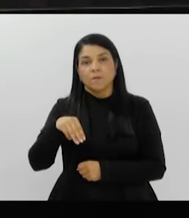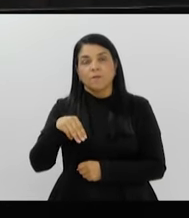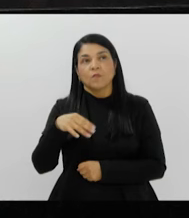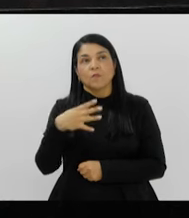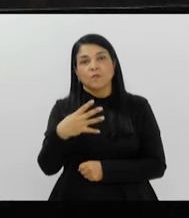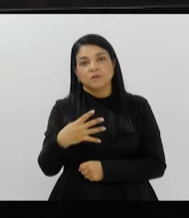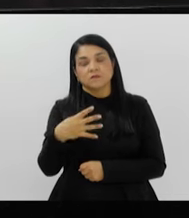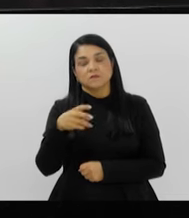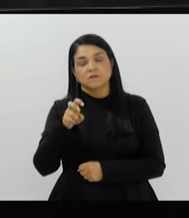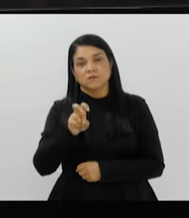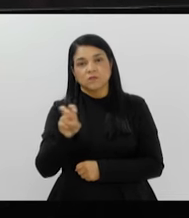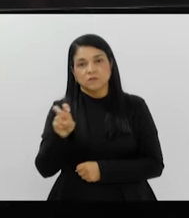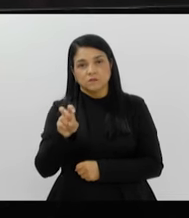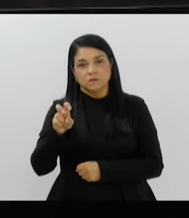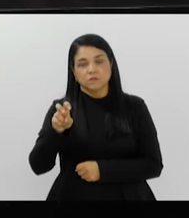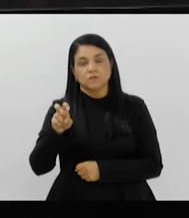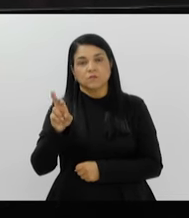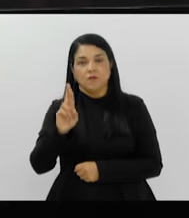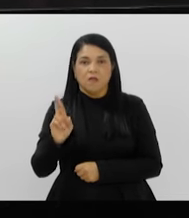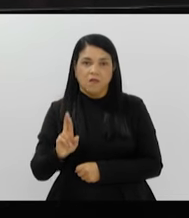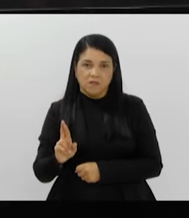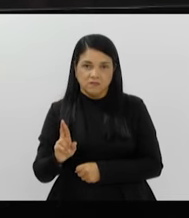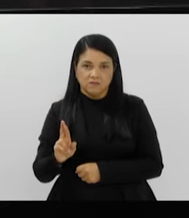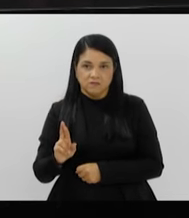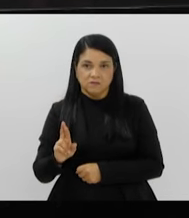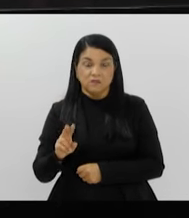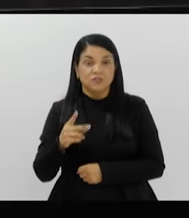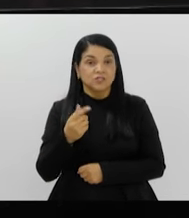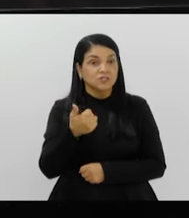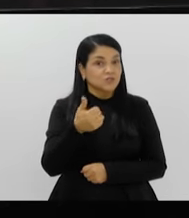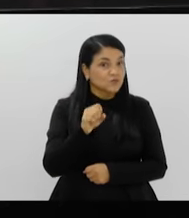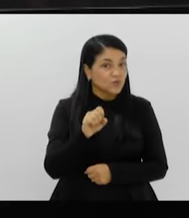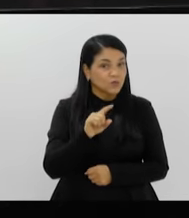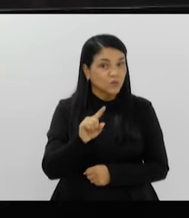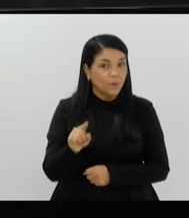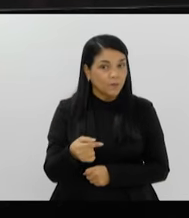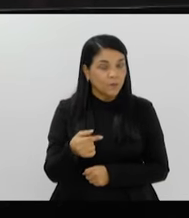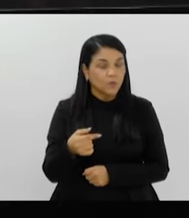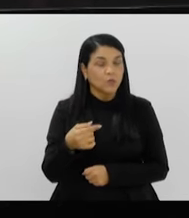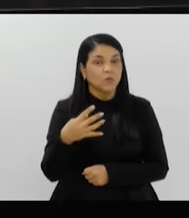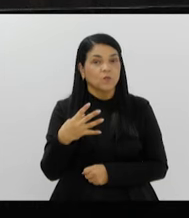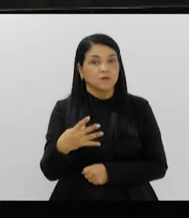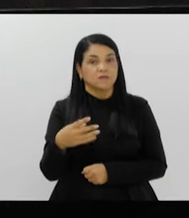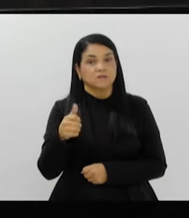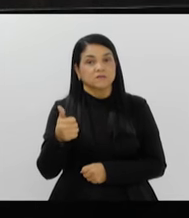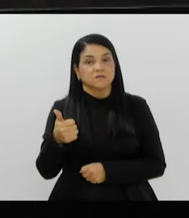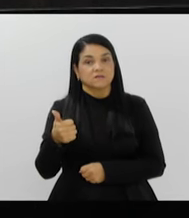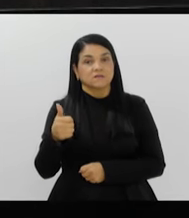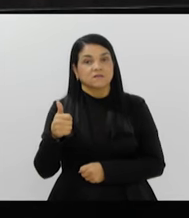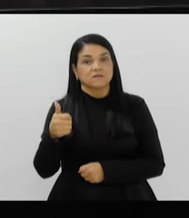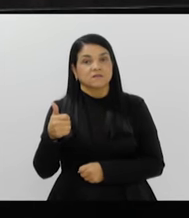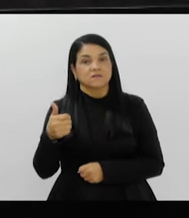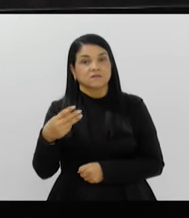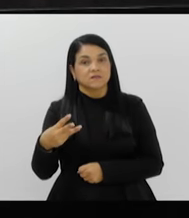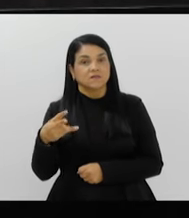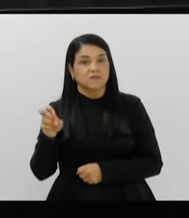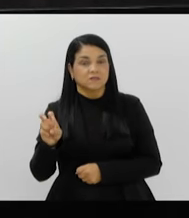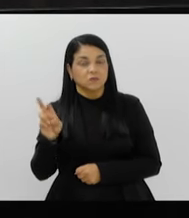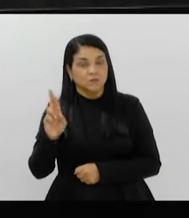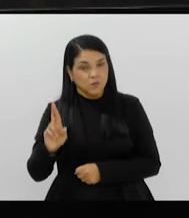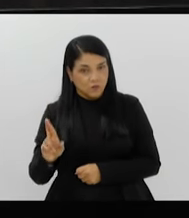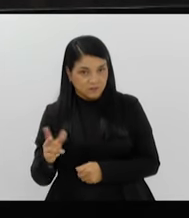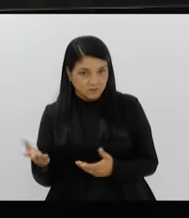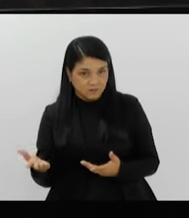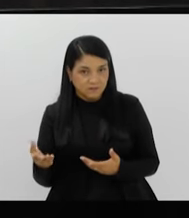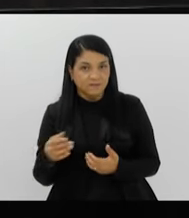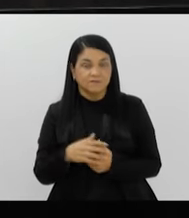R$ 18.455. Imaginem se tem cabimento um estado como, do tamanho do Rio de Janeiro, com o